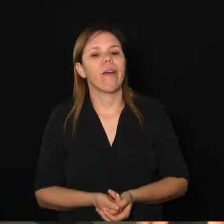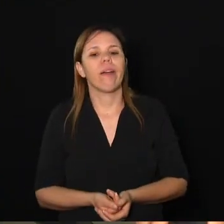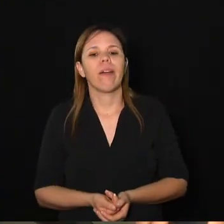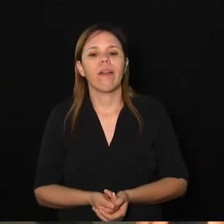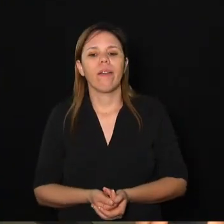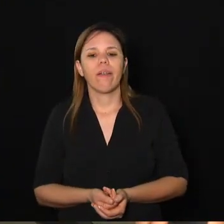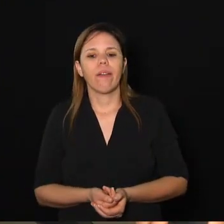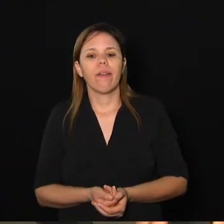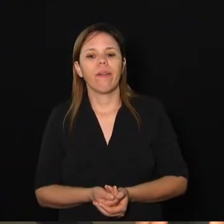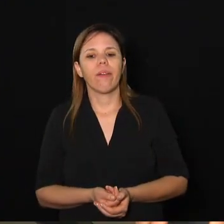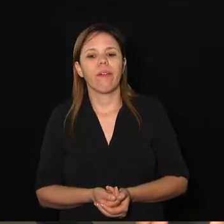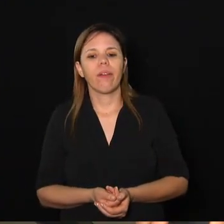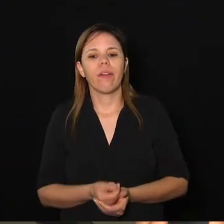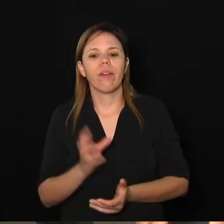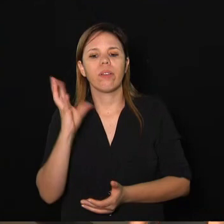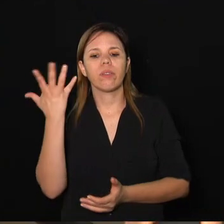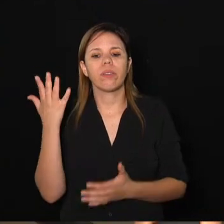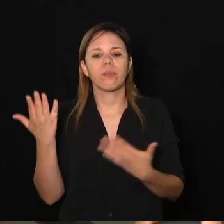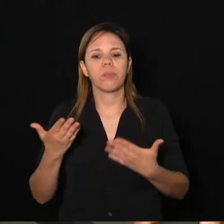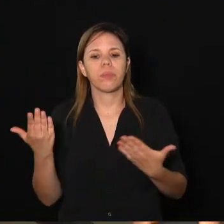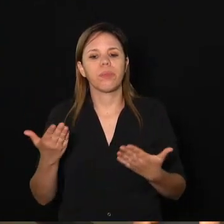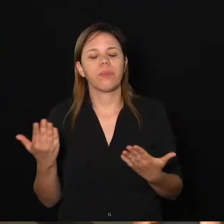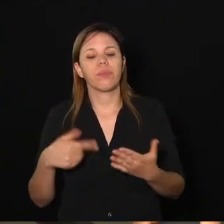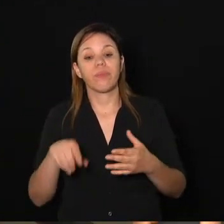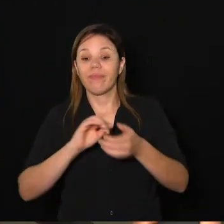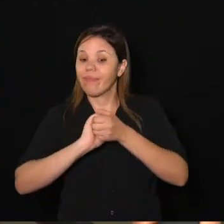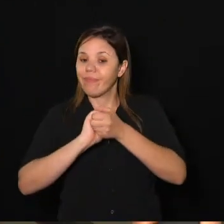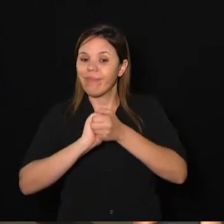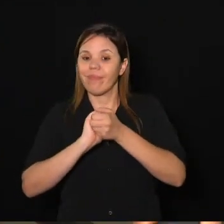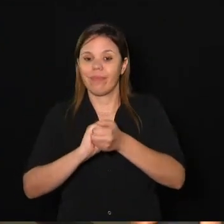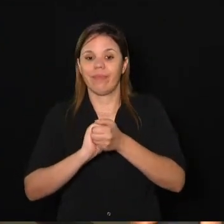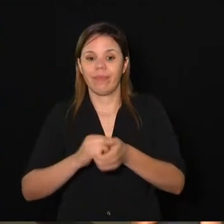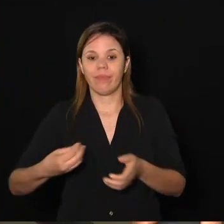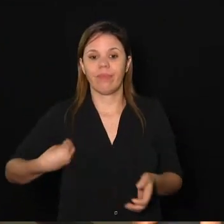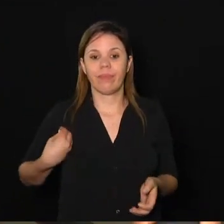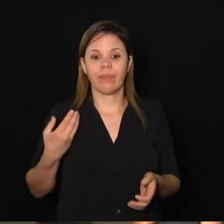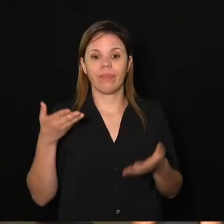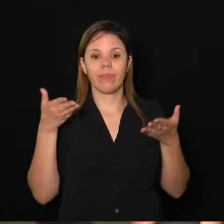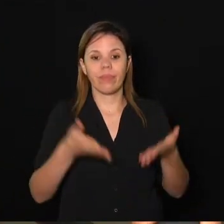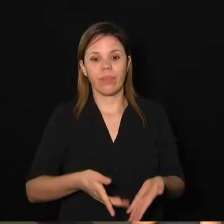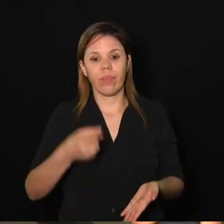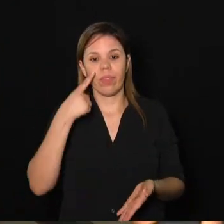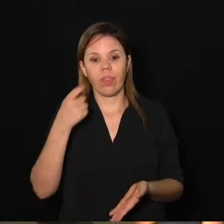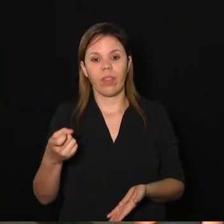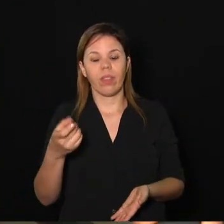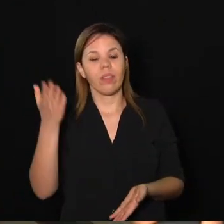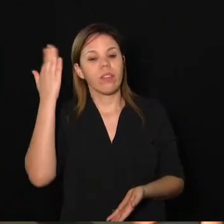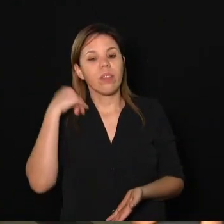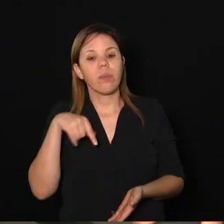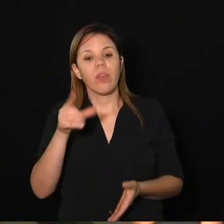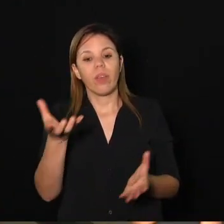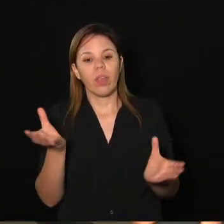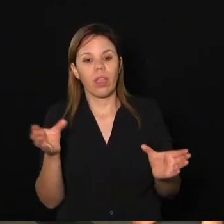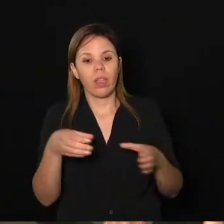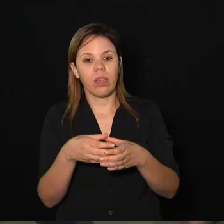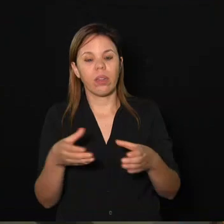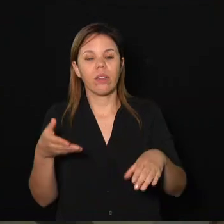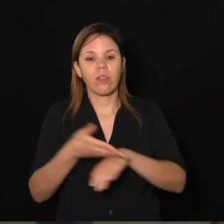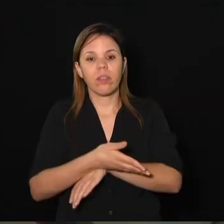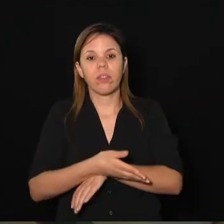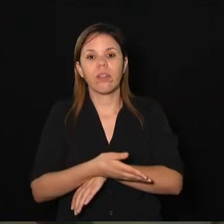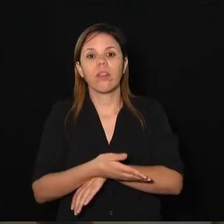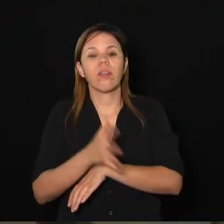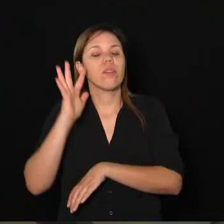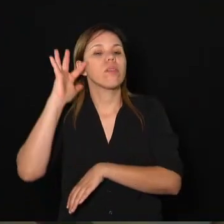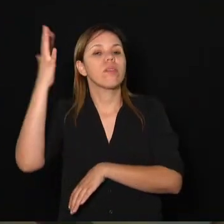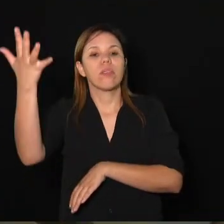ocorreu agora eu quero cumprimentá-lo porque assim eu vim aqui porque eu me interesso pelo assunto quero fazer parte da solução do